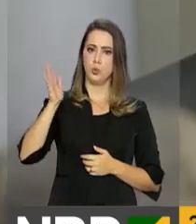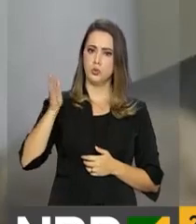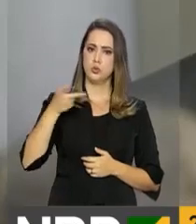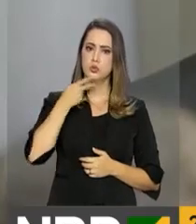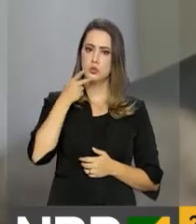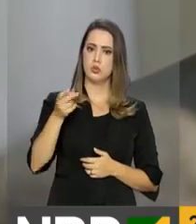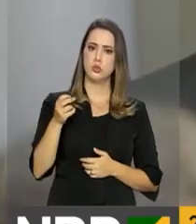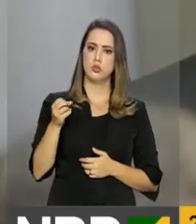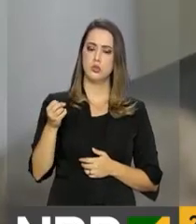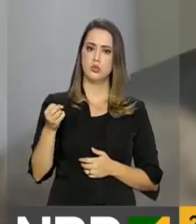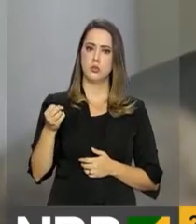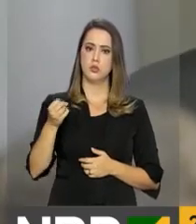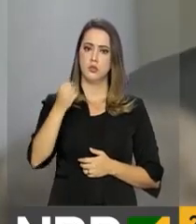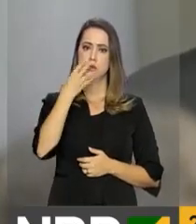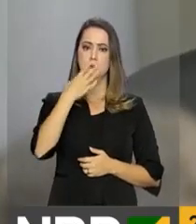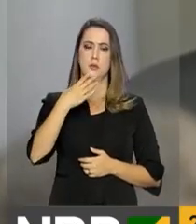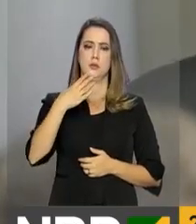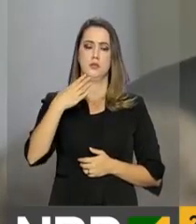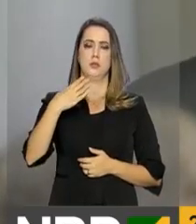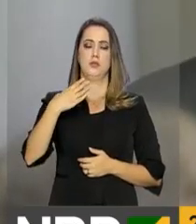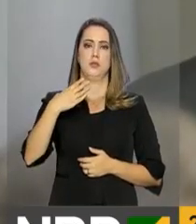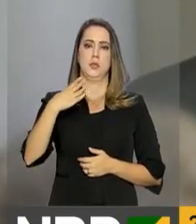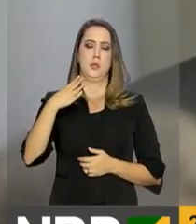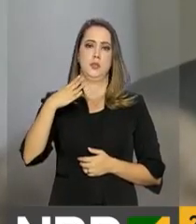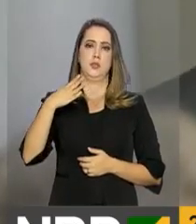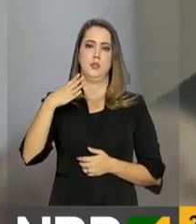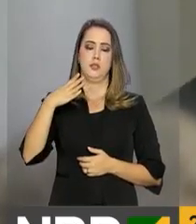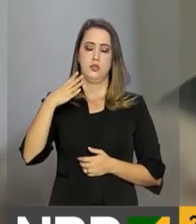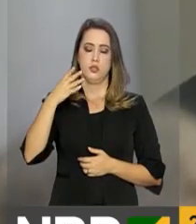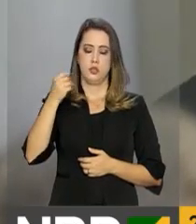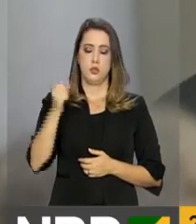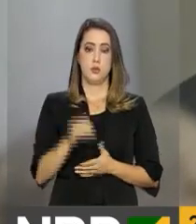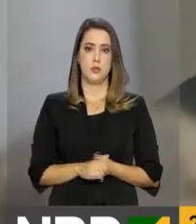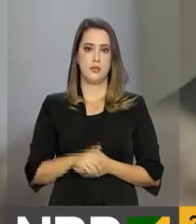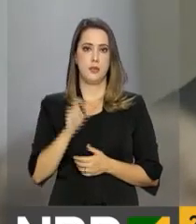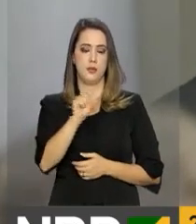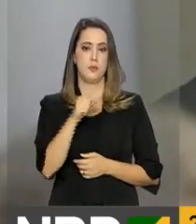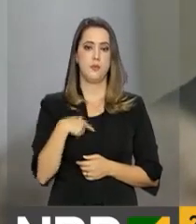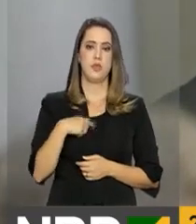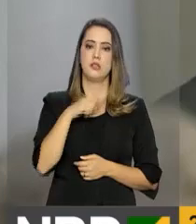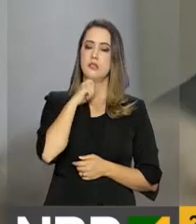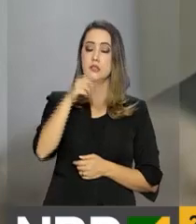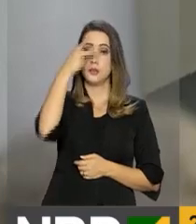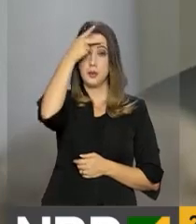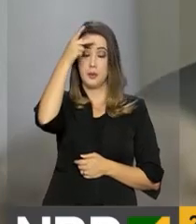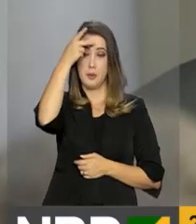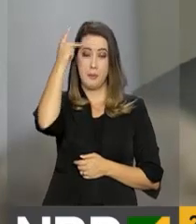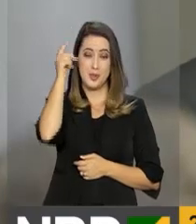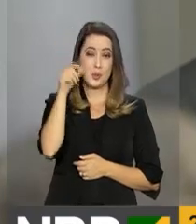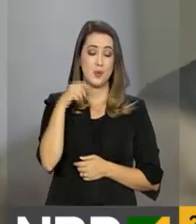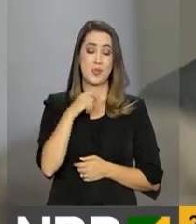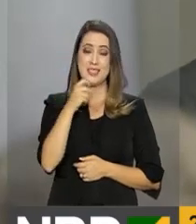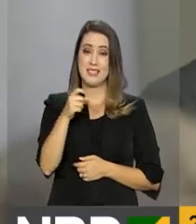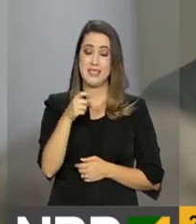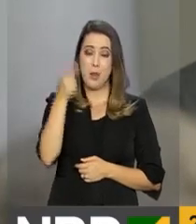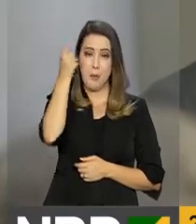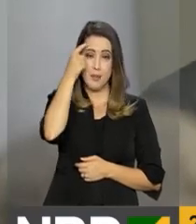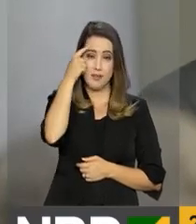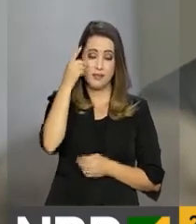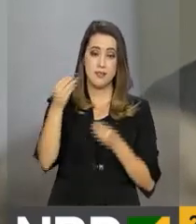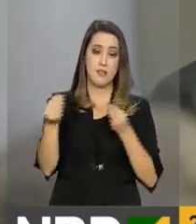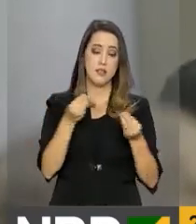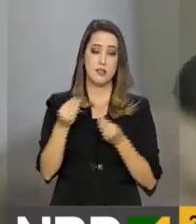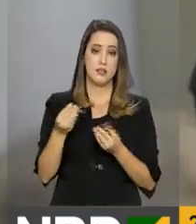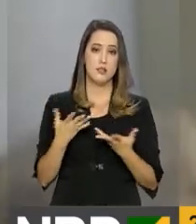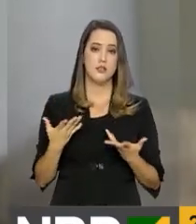assim, de bom nível, né? Acabar com a minha aposentadoria? Ninguém pensava em direito adquirido, nada disso, né? Quer dizer, a campanha foi muito brutal.